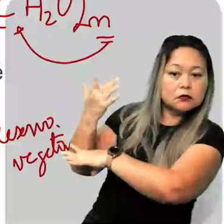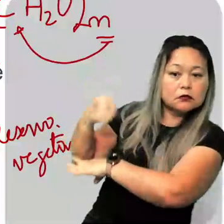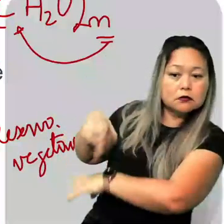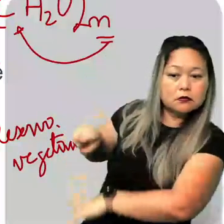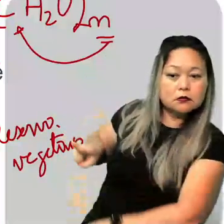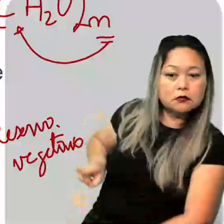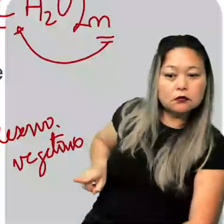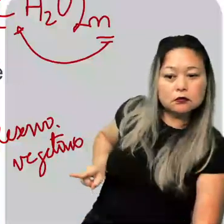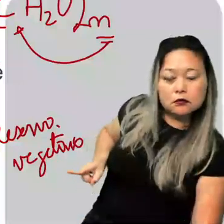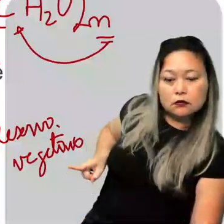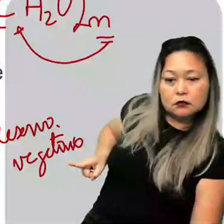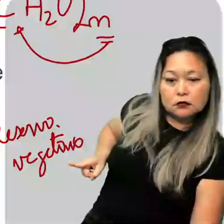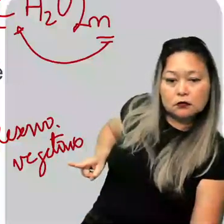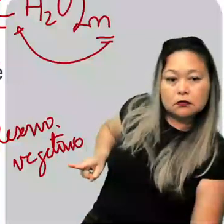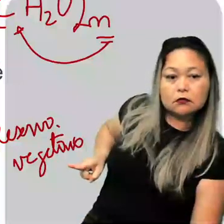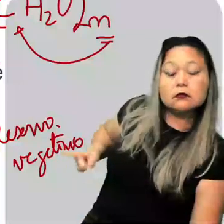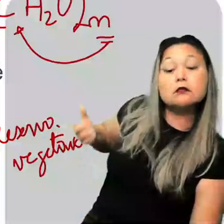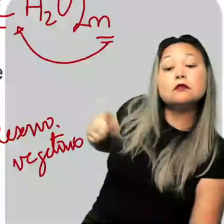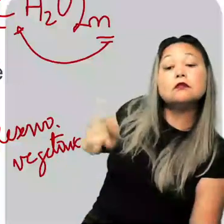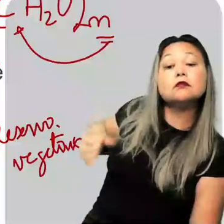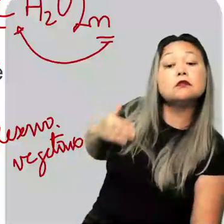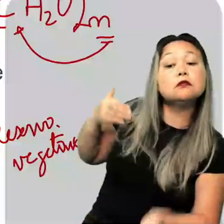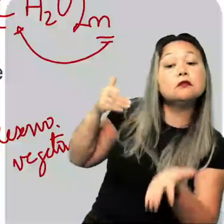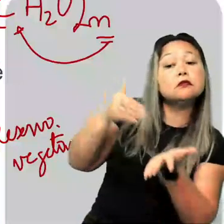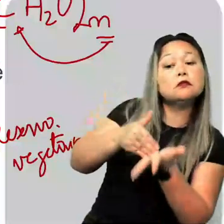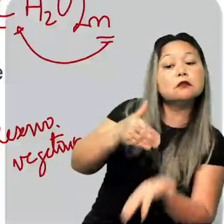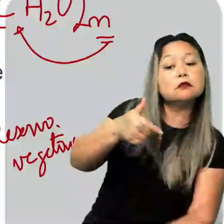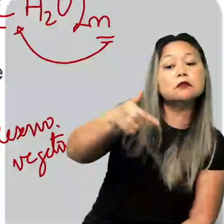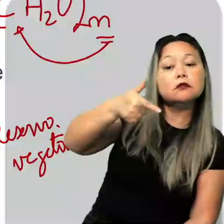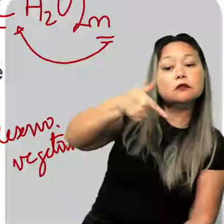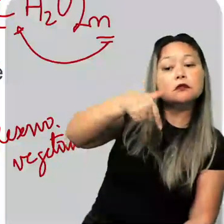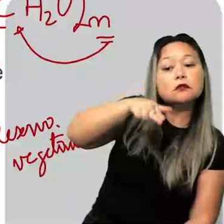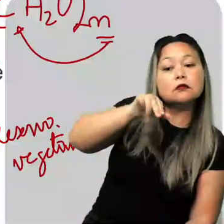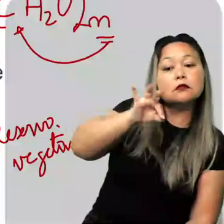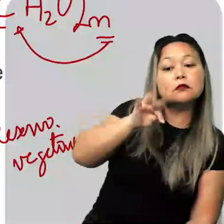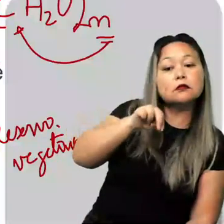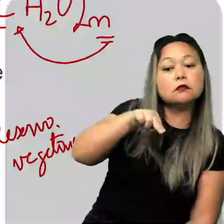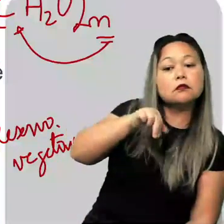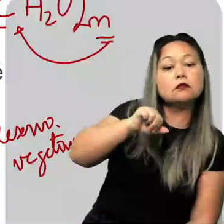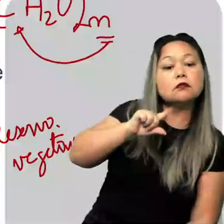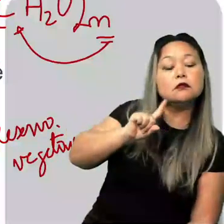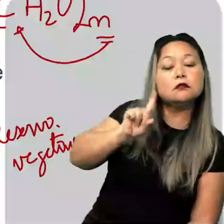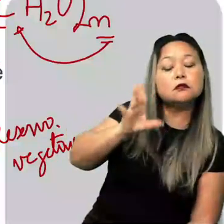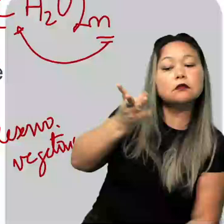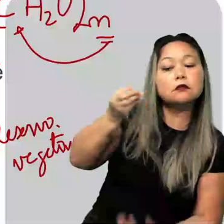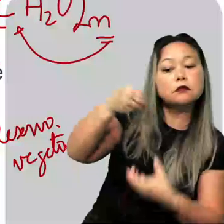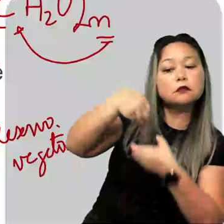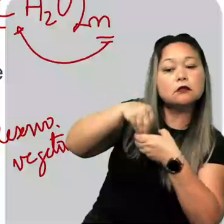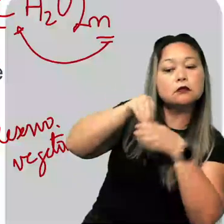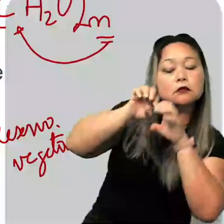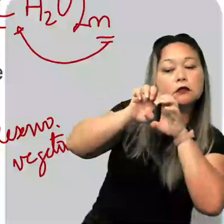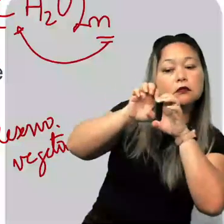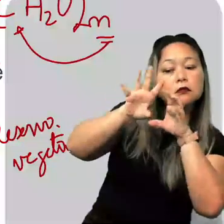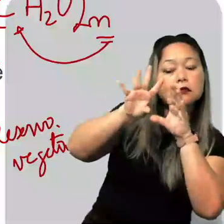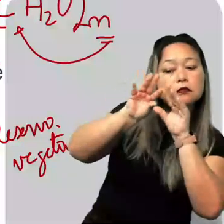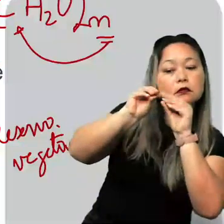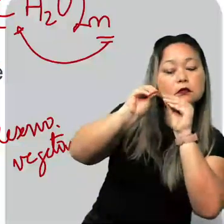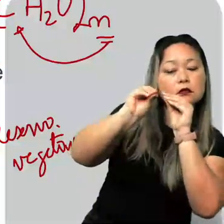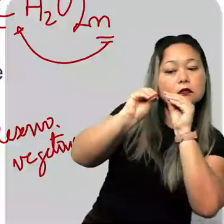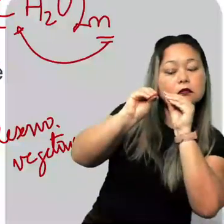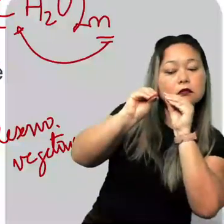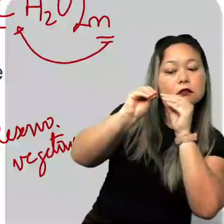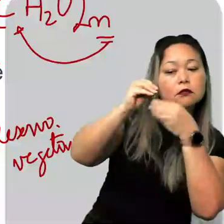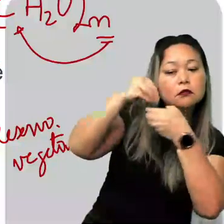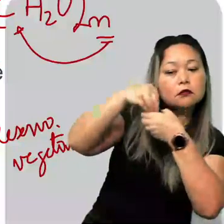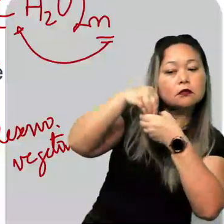E a quitina vai estar compondo aí, tá? A parte, né?